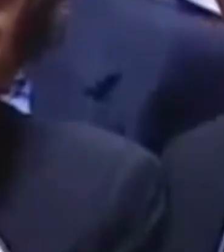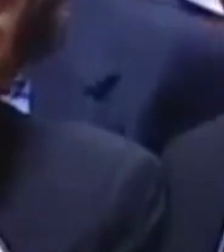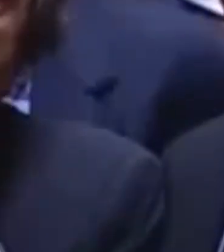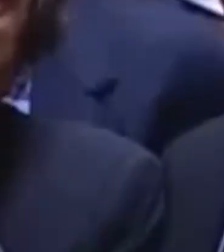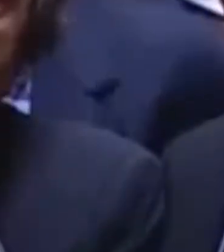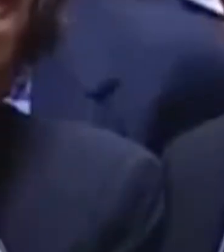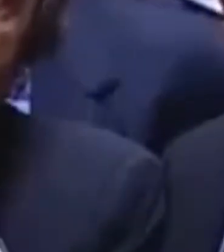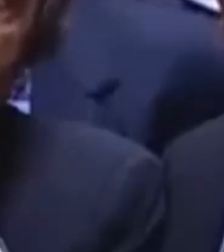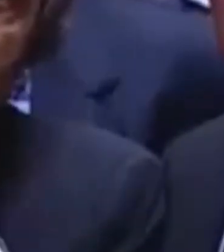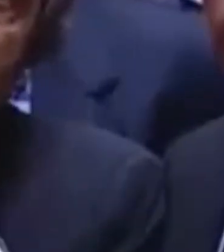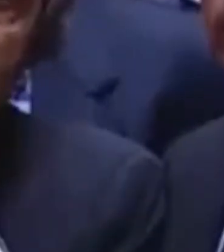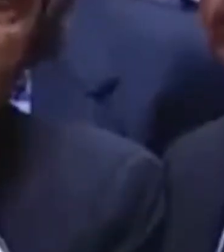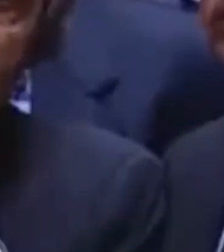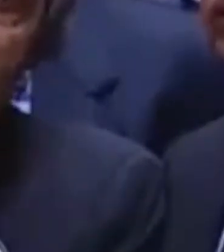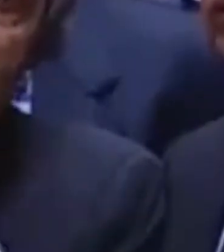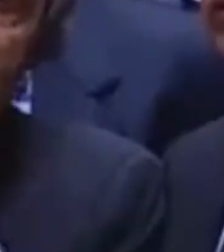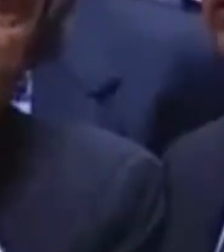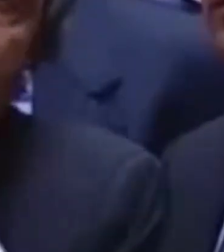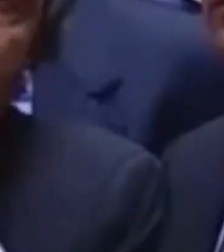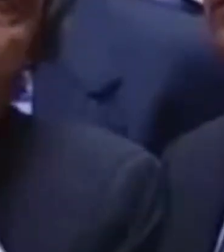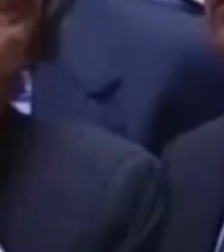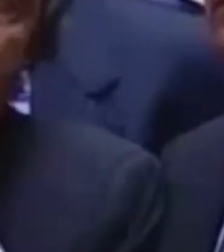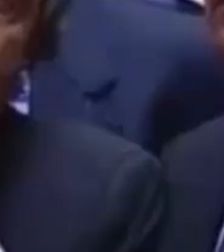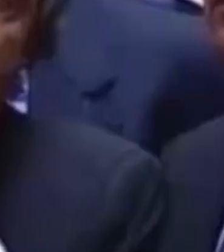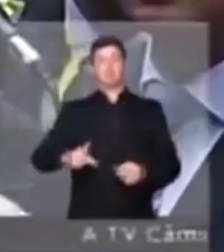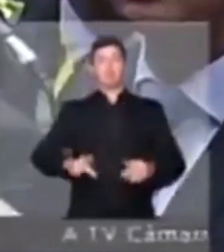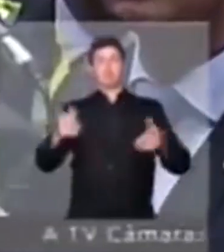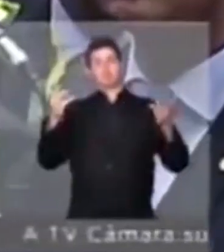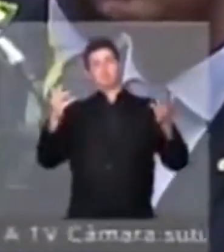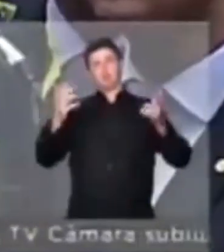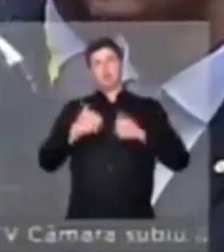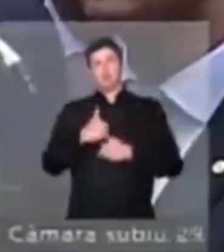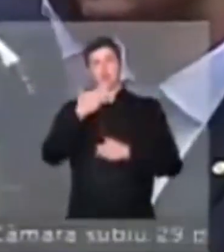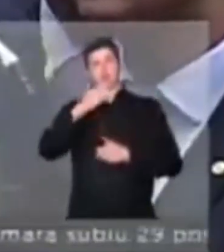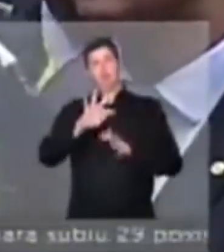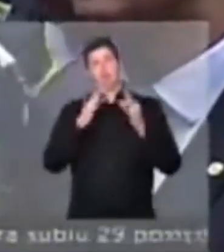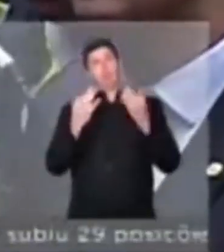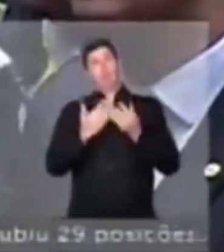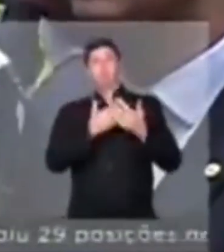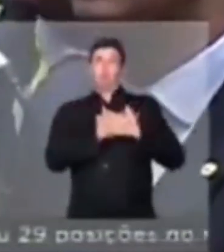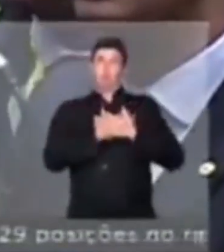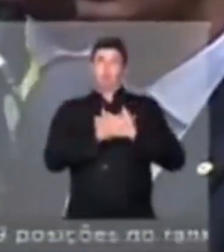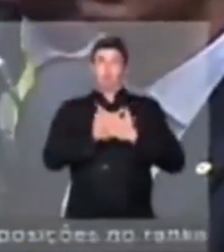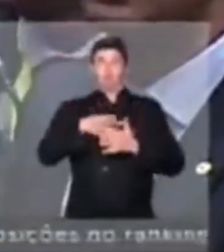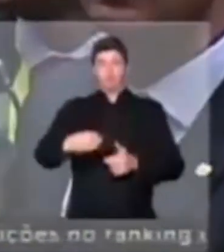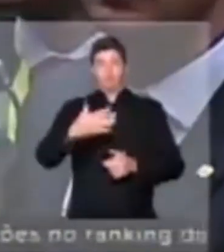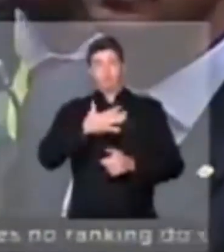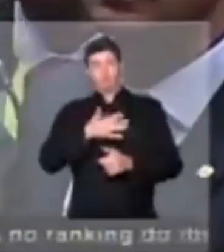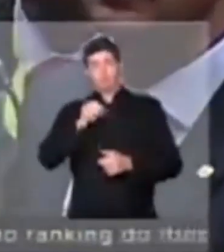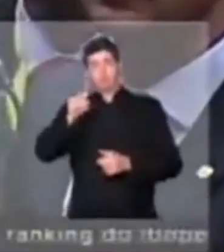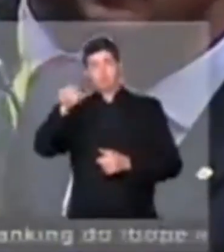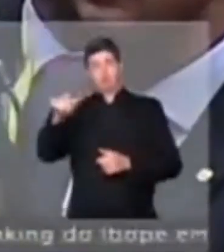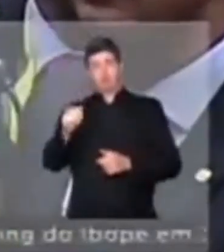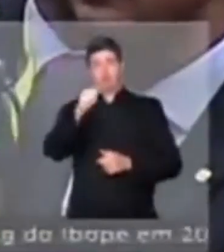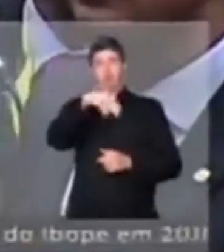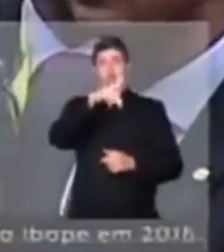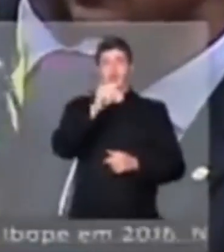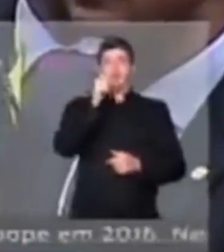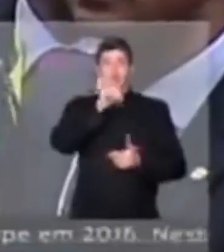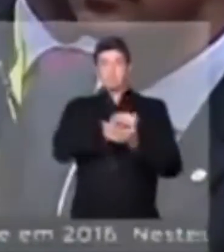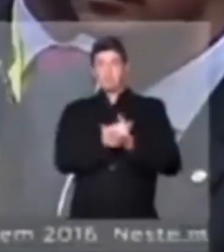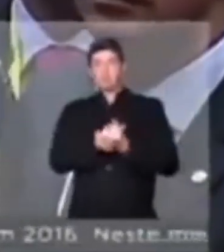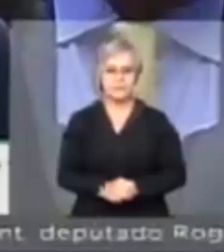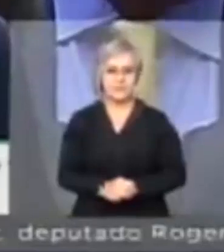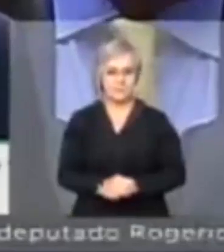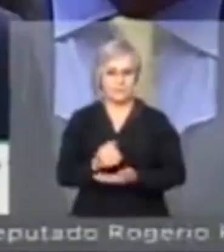hoje, ele vai se mudar do Brasil. Eu já comprei a passagem dele. Pela minha família, meus filhos, Estevam, Amanda, esposa, pelos